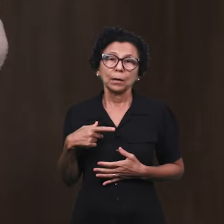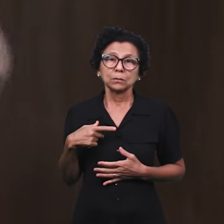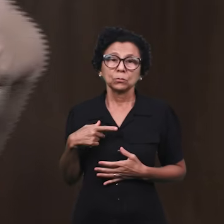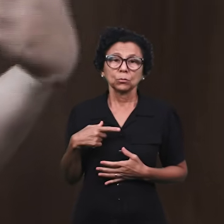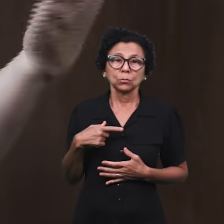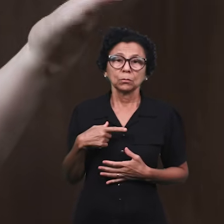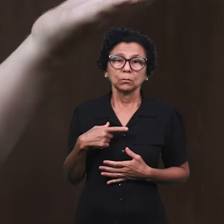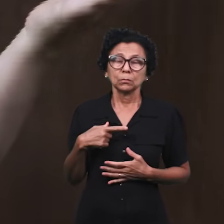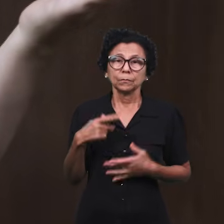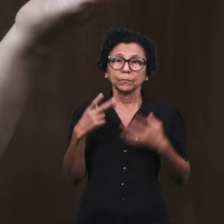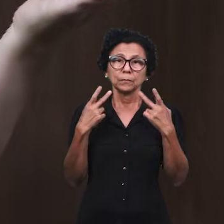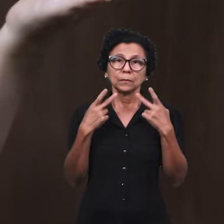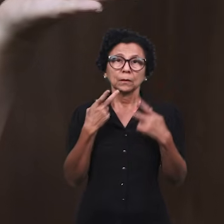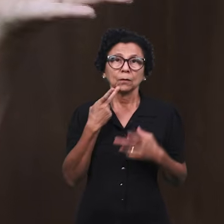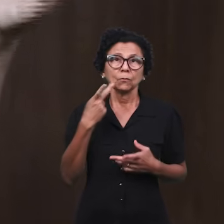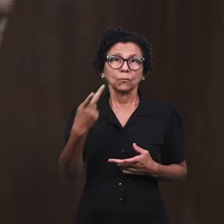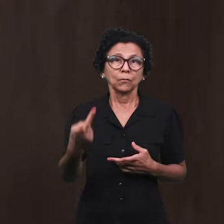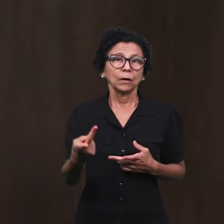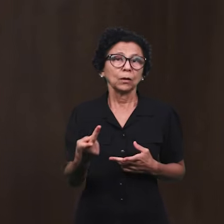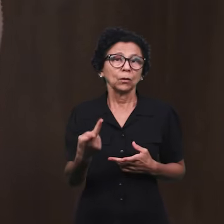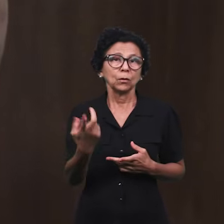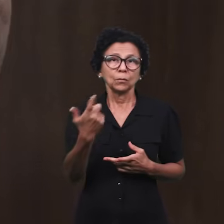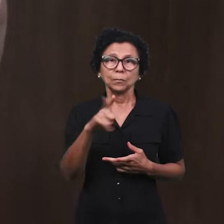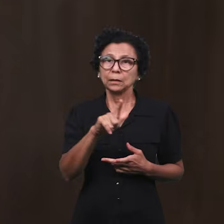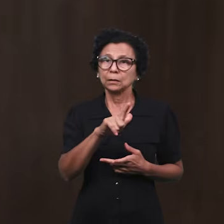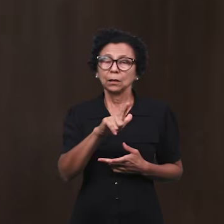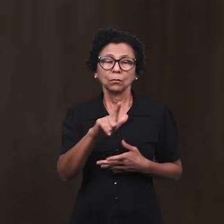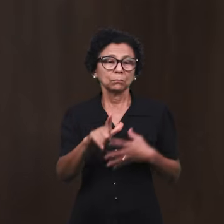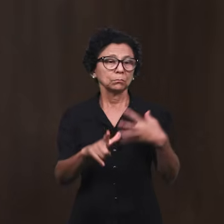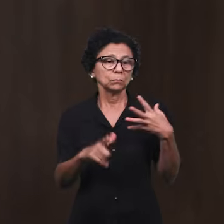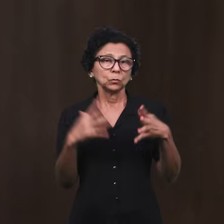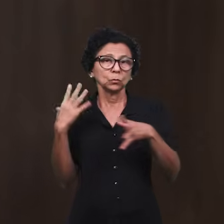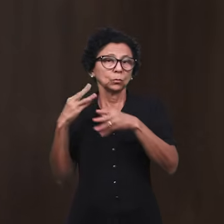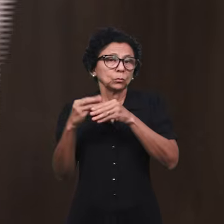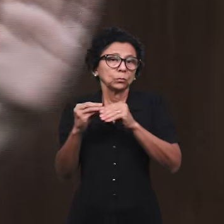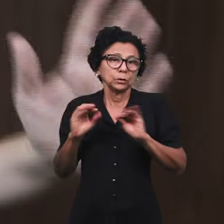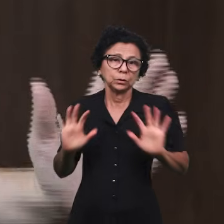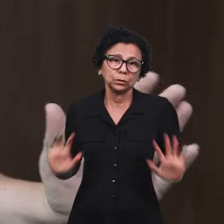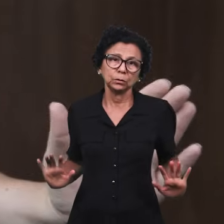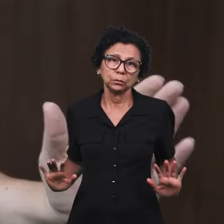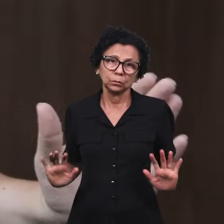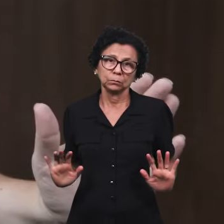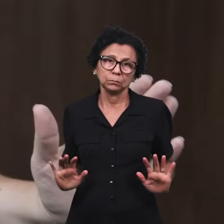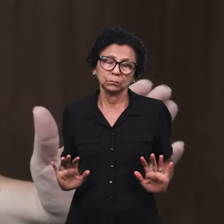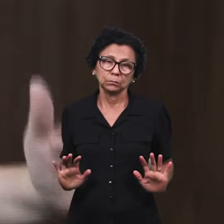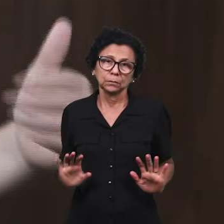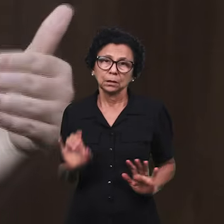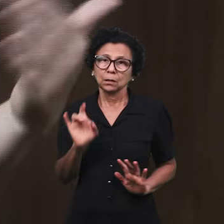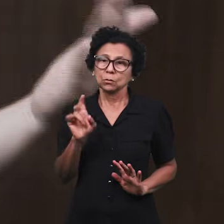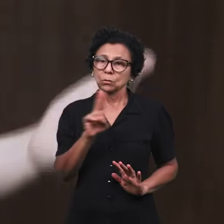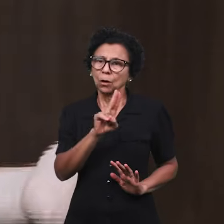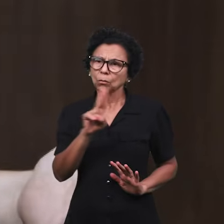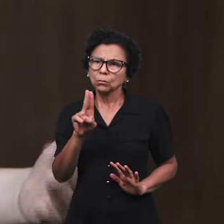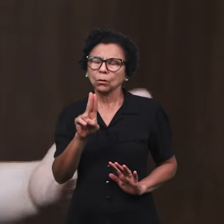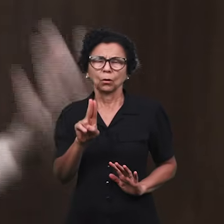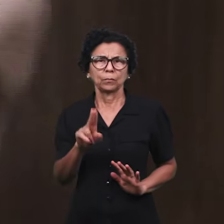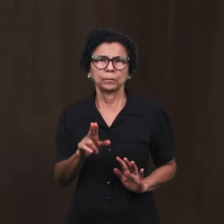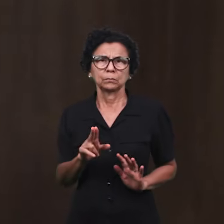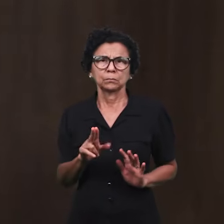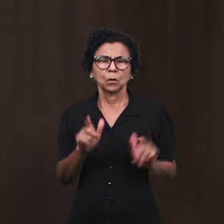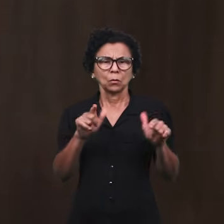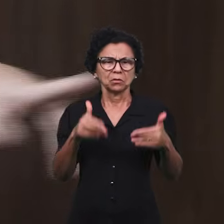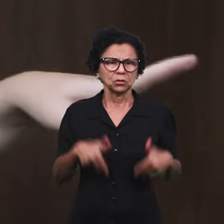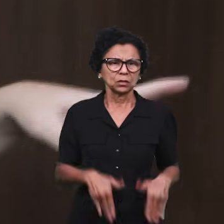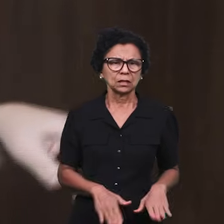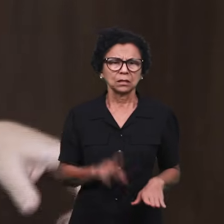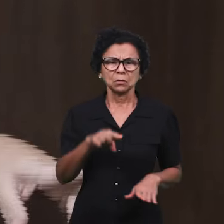só não existe a genealogia dele na palavra, da onde ele veio e para onde que ele vai. Só existiu Melquisedeque. Mas como é que eu explico para ele, se eu